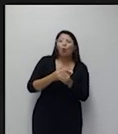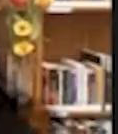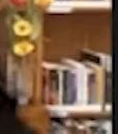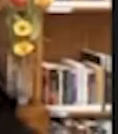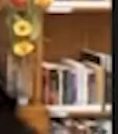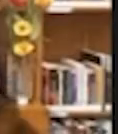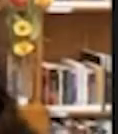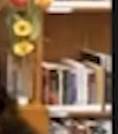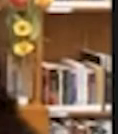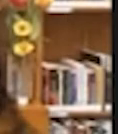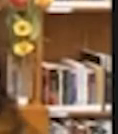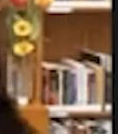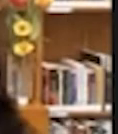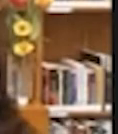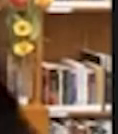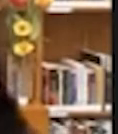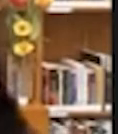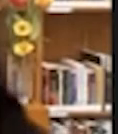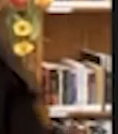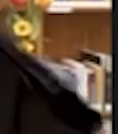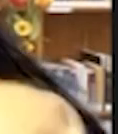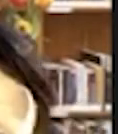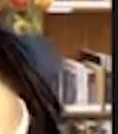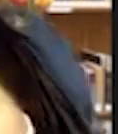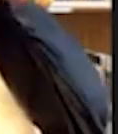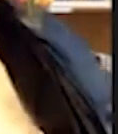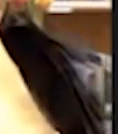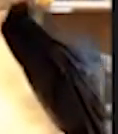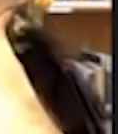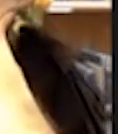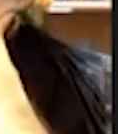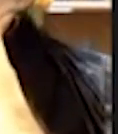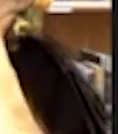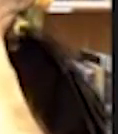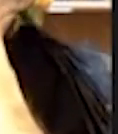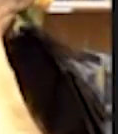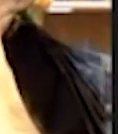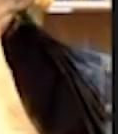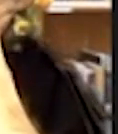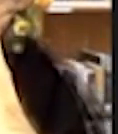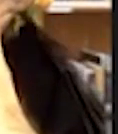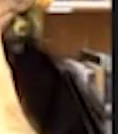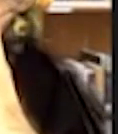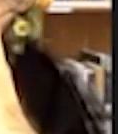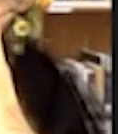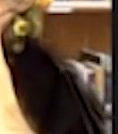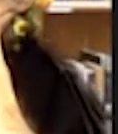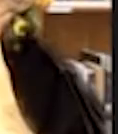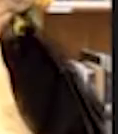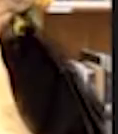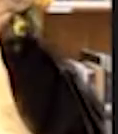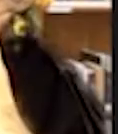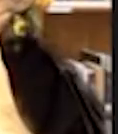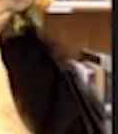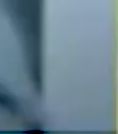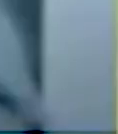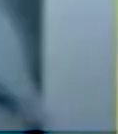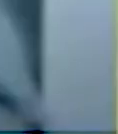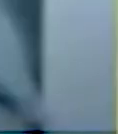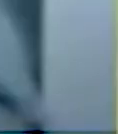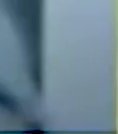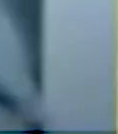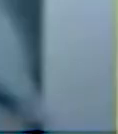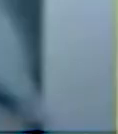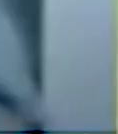da criptografia porque o defeito do serviço decorre da exploração da atividade lucrativa desenvolvida normalmente pela empresa